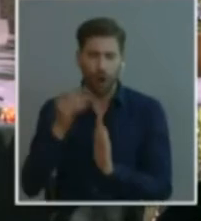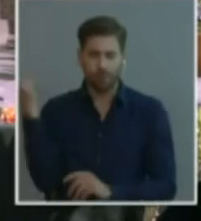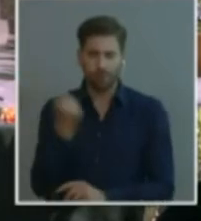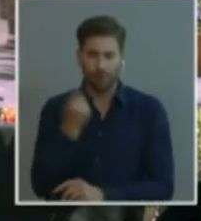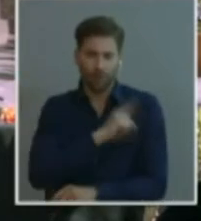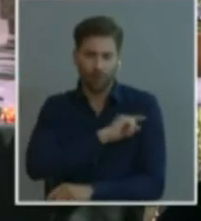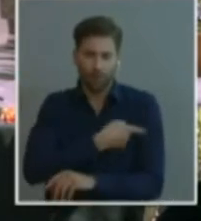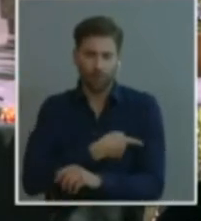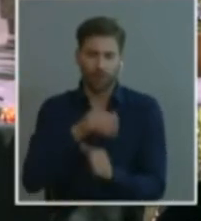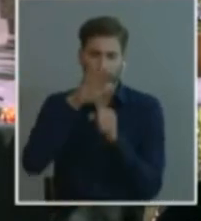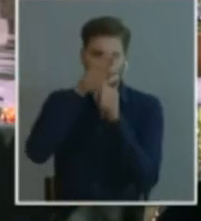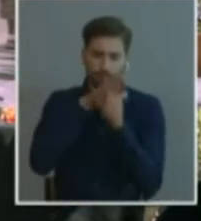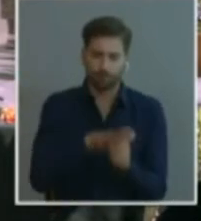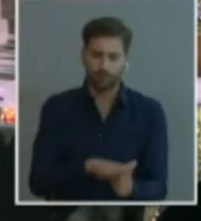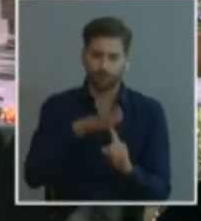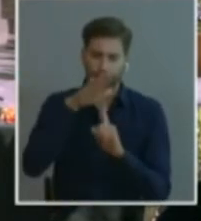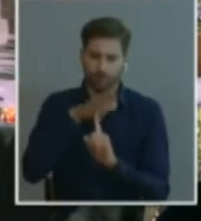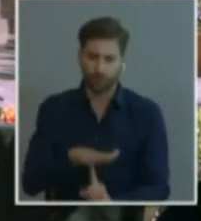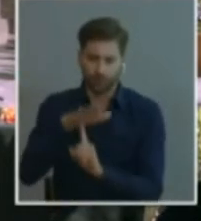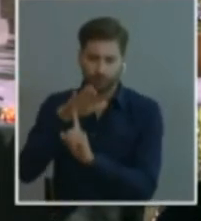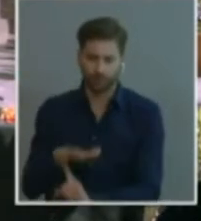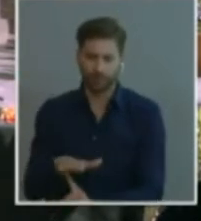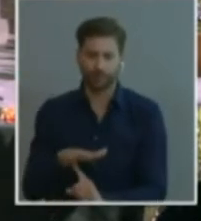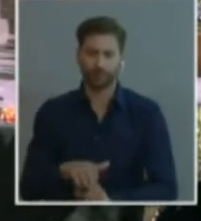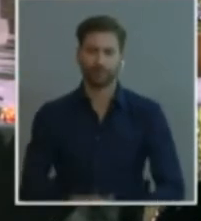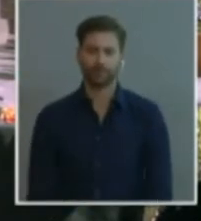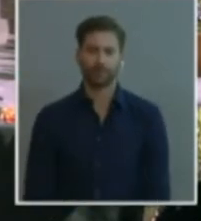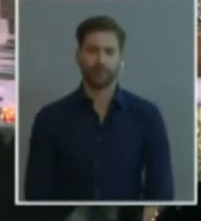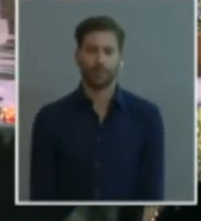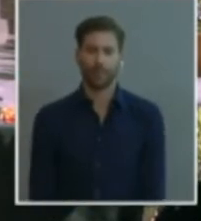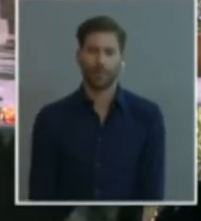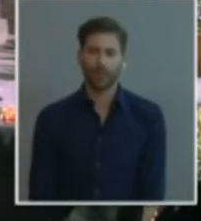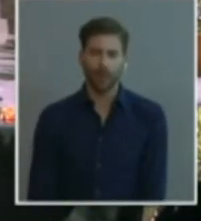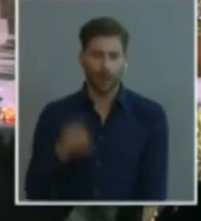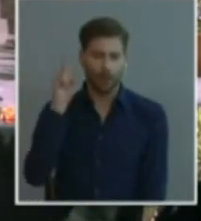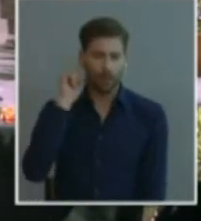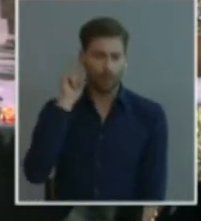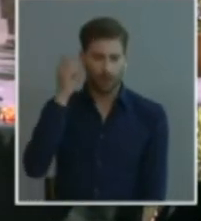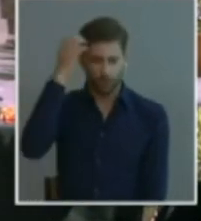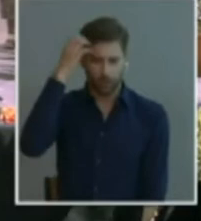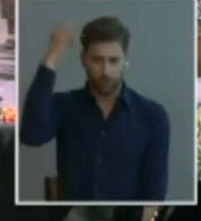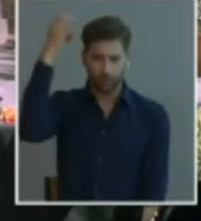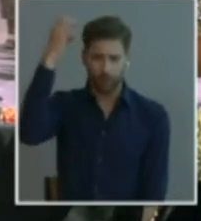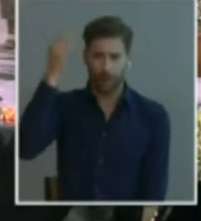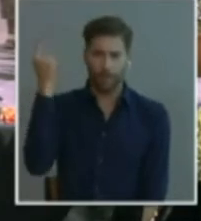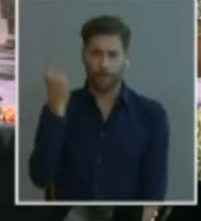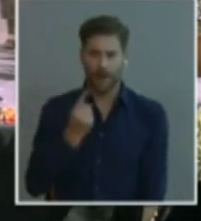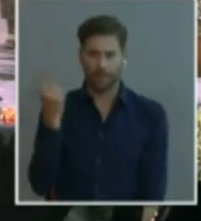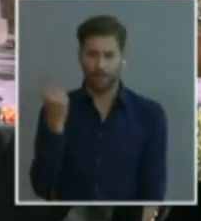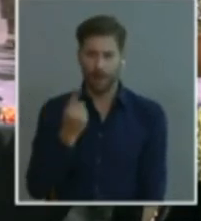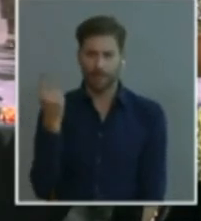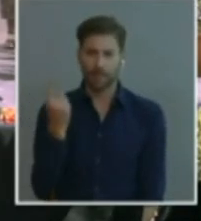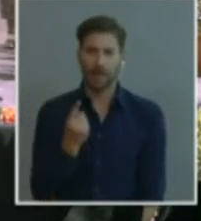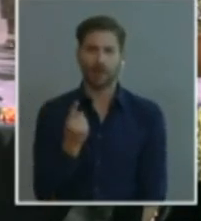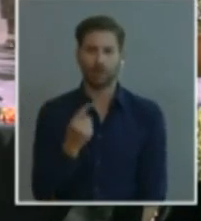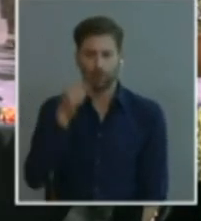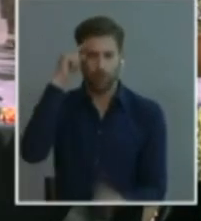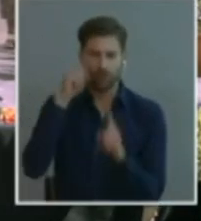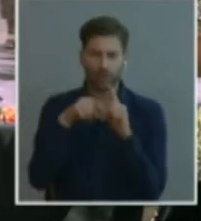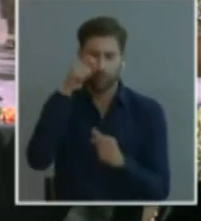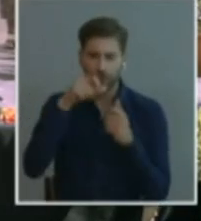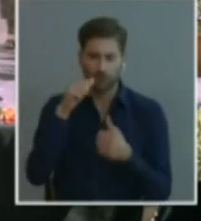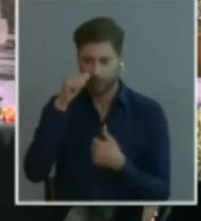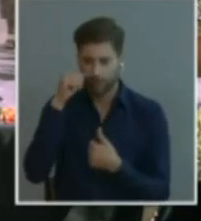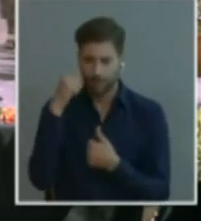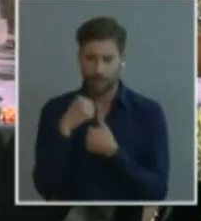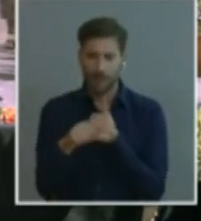poder. É necessário que ele reine, até que tenha posto todos os inimigos